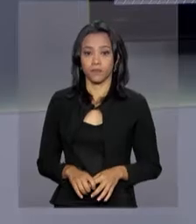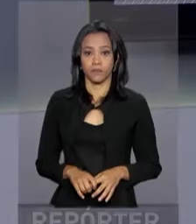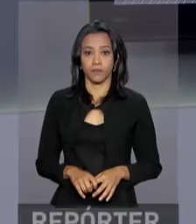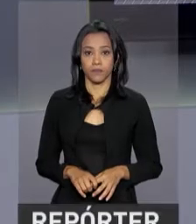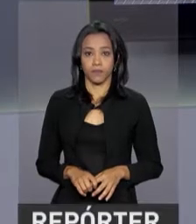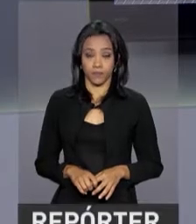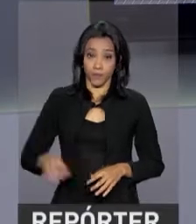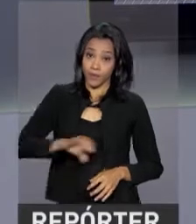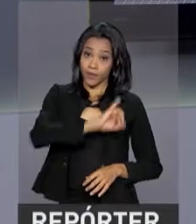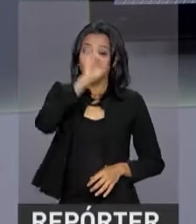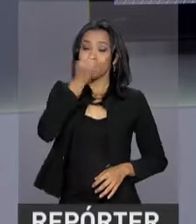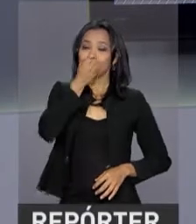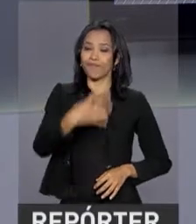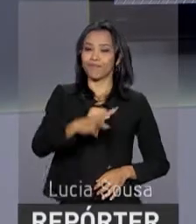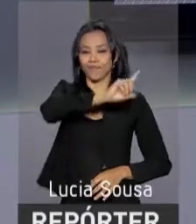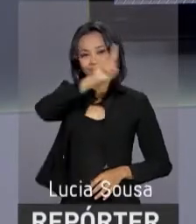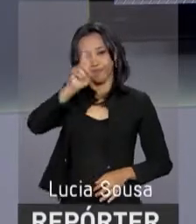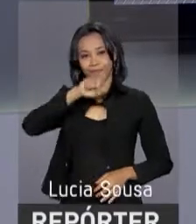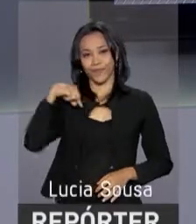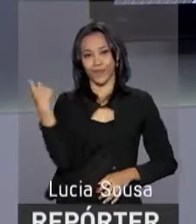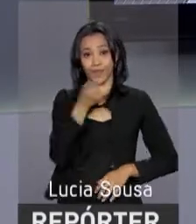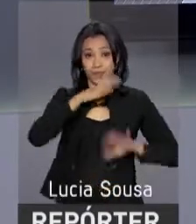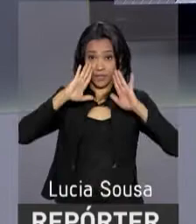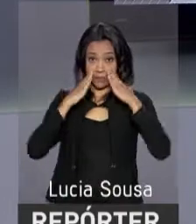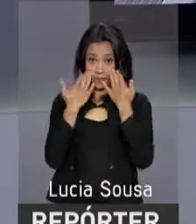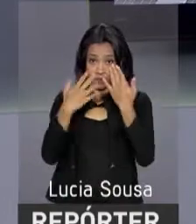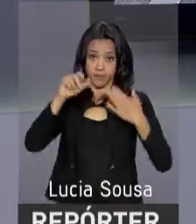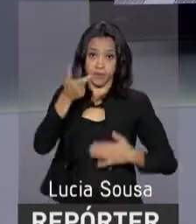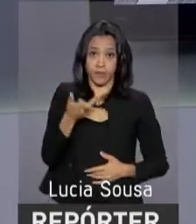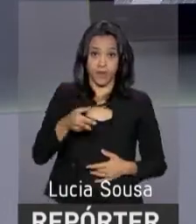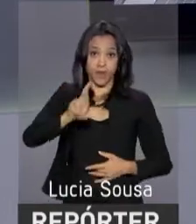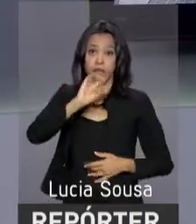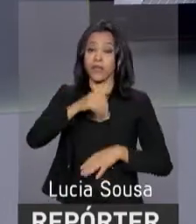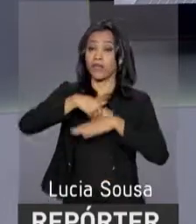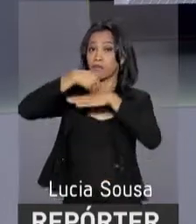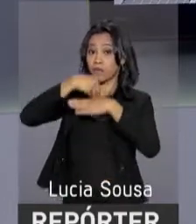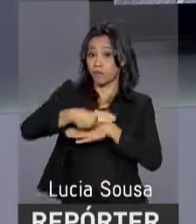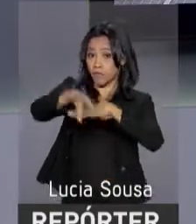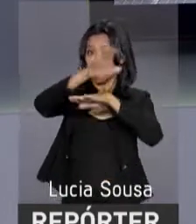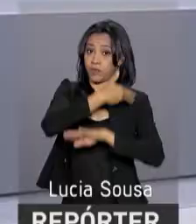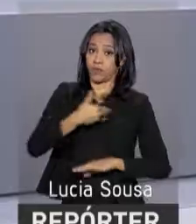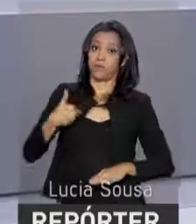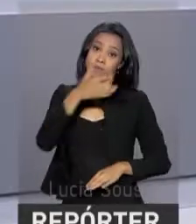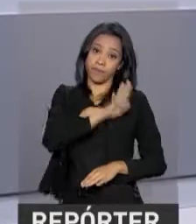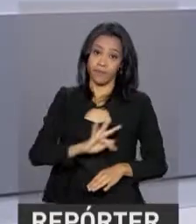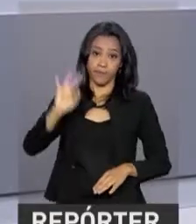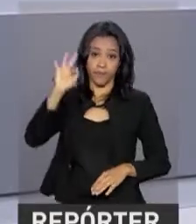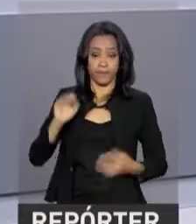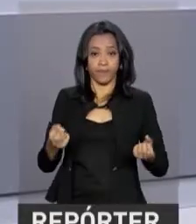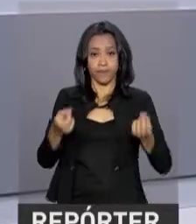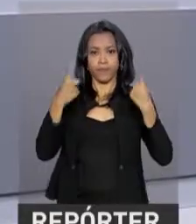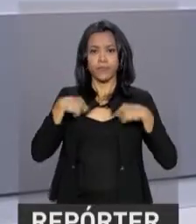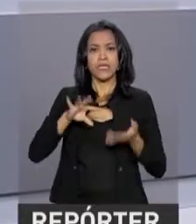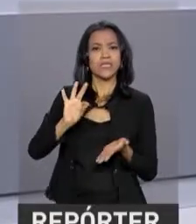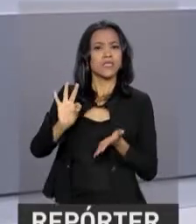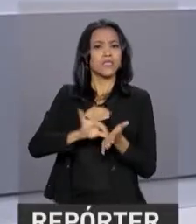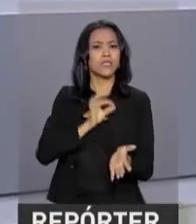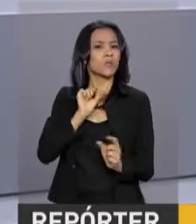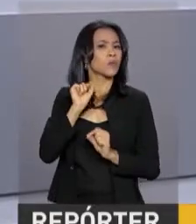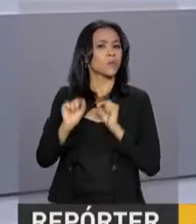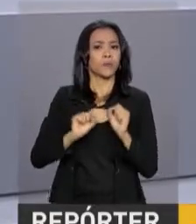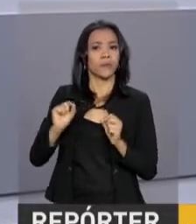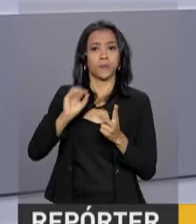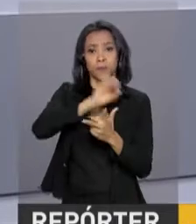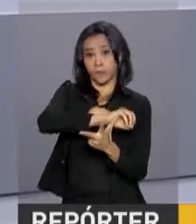olá bom dia estamos de volta com o repórter nbr as notícias do governo federal as inscrições para o exame nacional